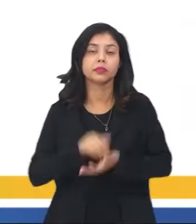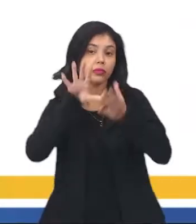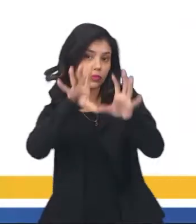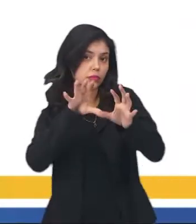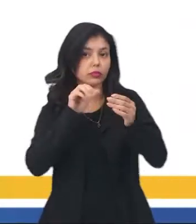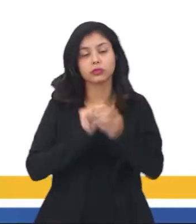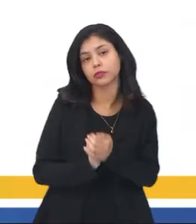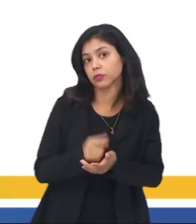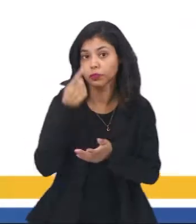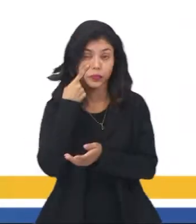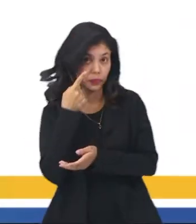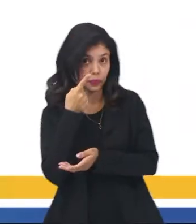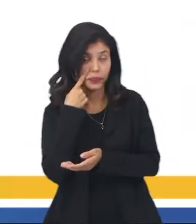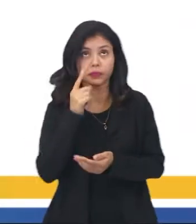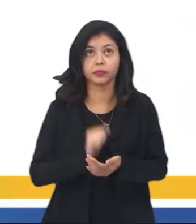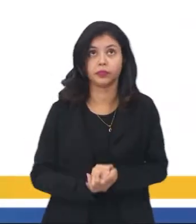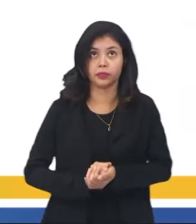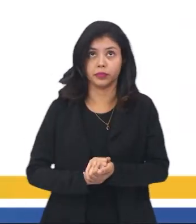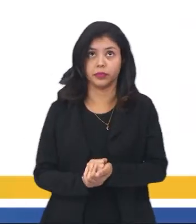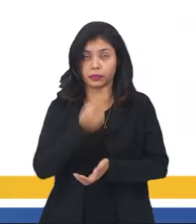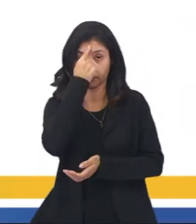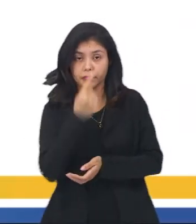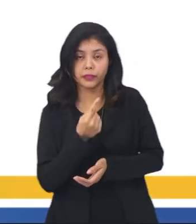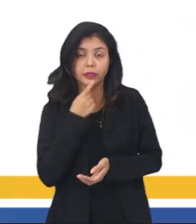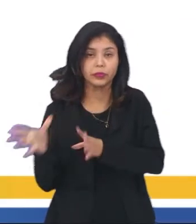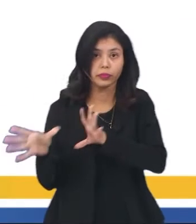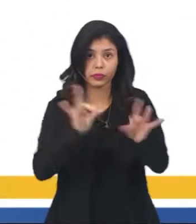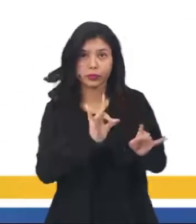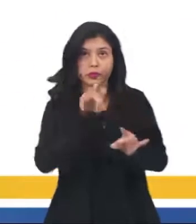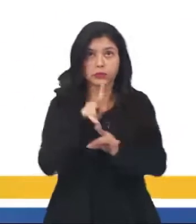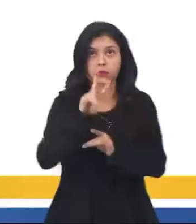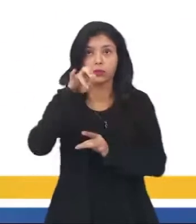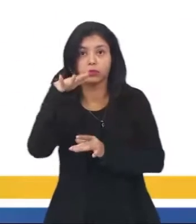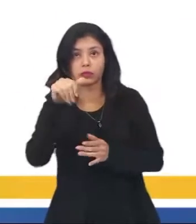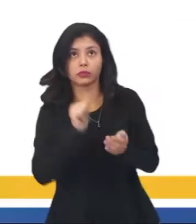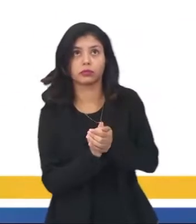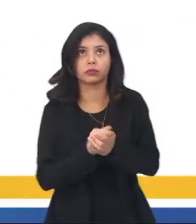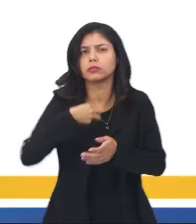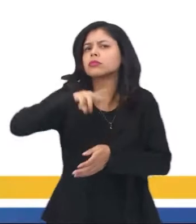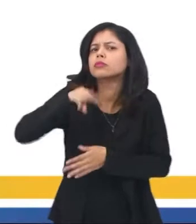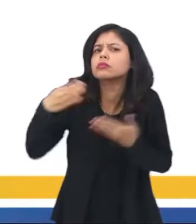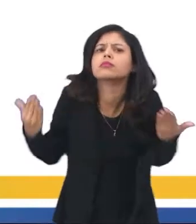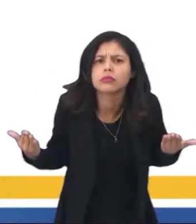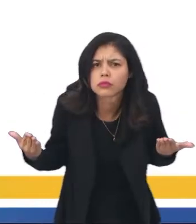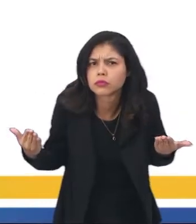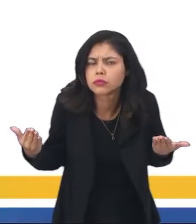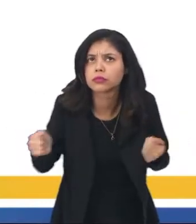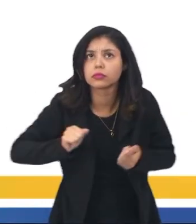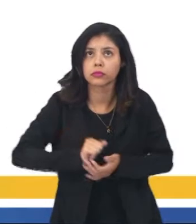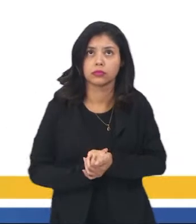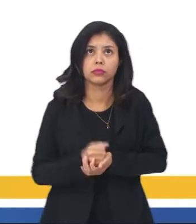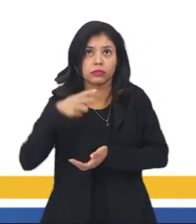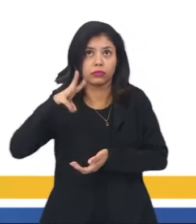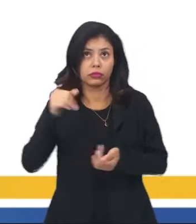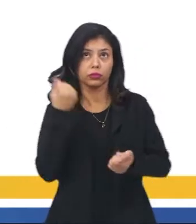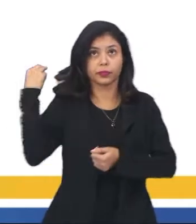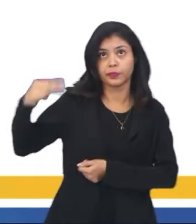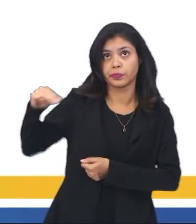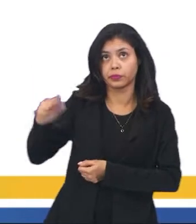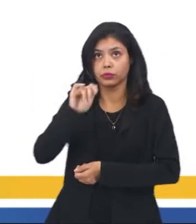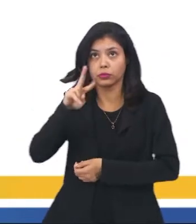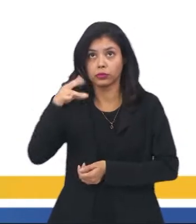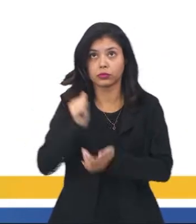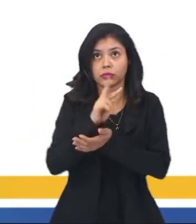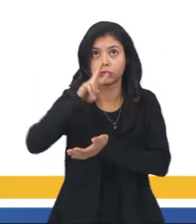Aqui você vê, né, uma imagem que remete a Bhaskara, né? Mas quem foi Bhaskara, né? Bhaskara foi um matemático,